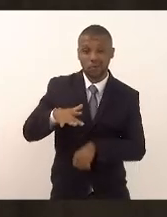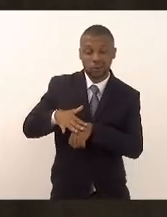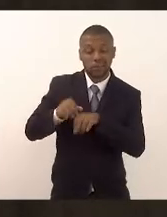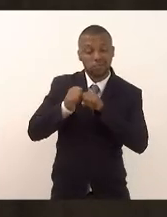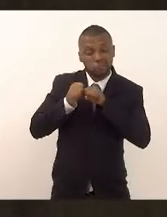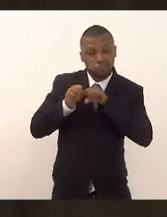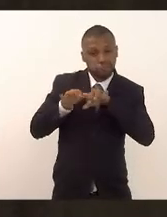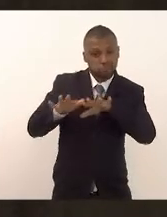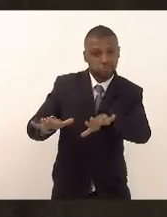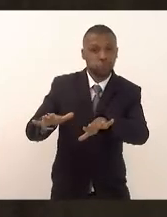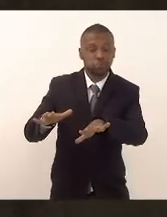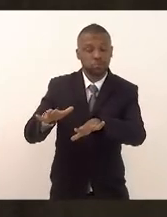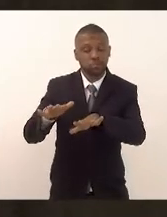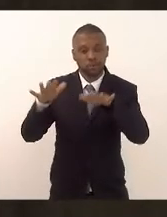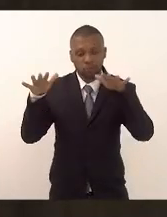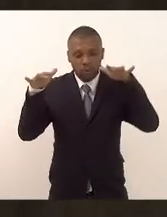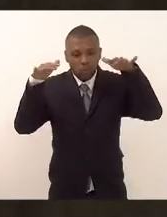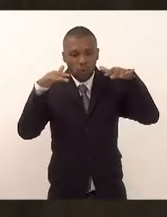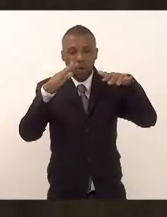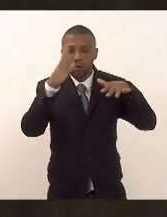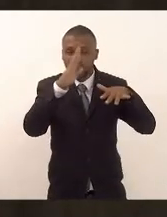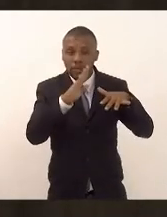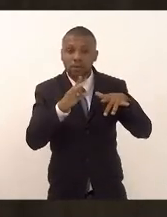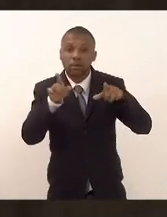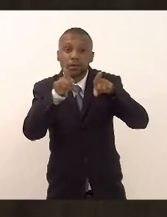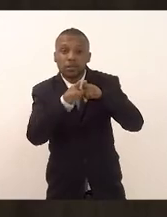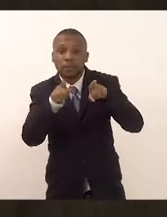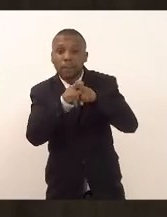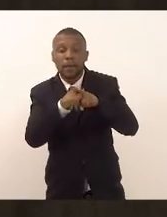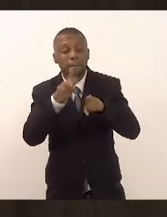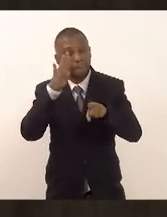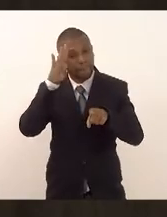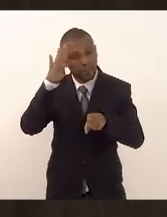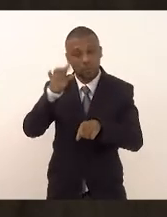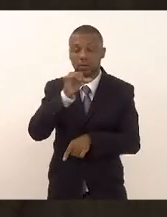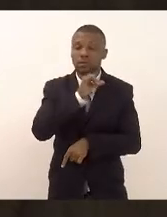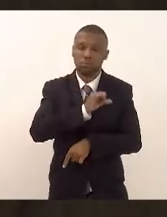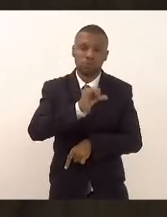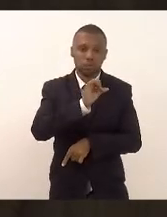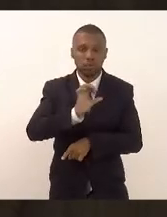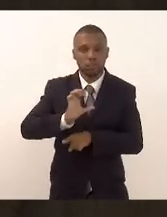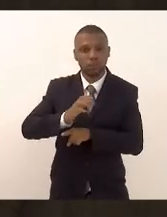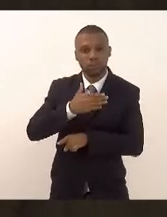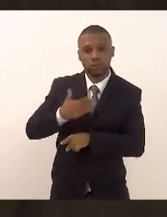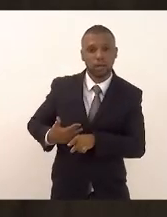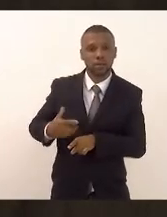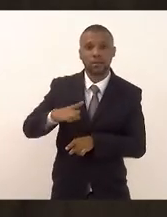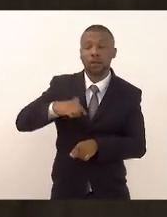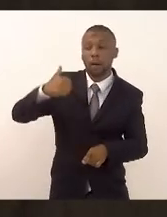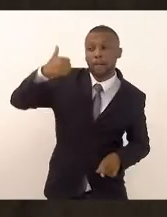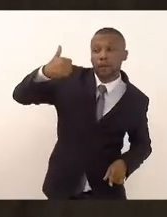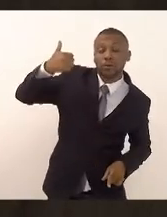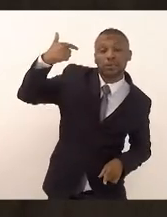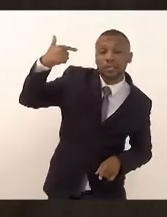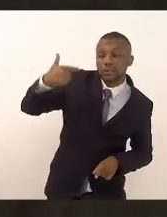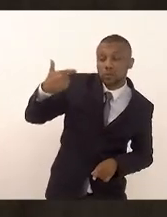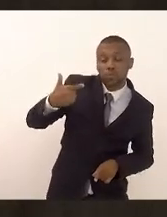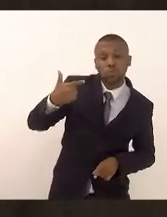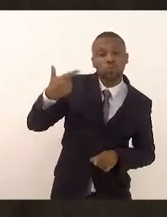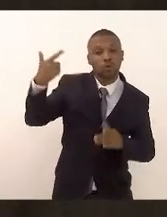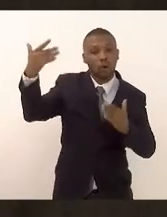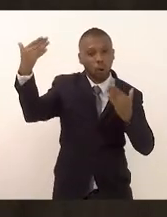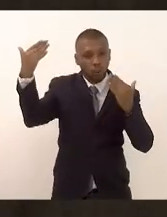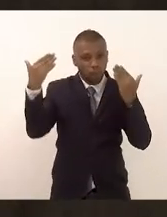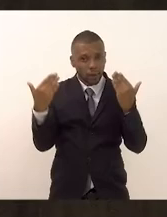no estado do Rio de Janeiro, o estado do Rio de Janeiro ocupa o segundo lugar a nível